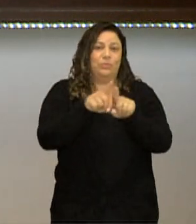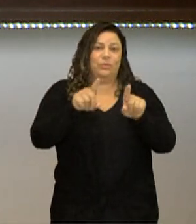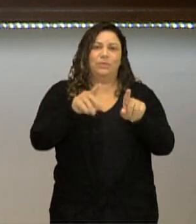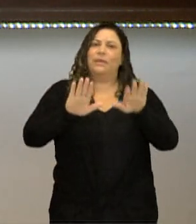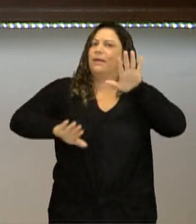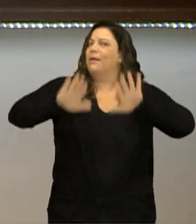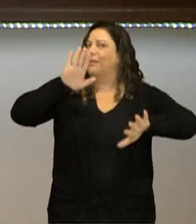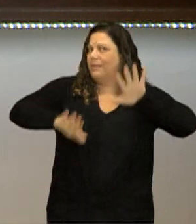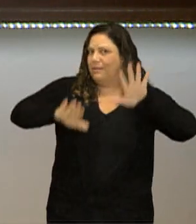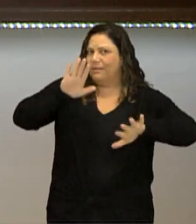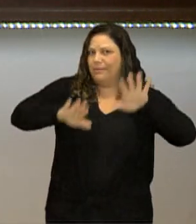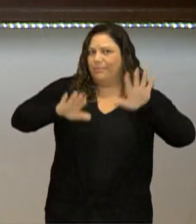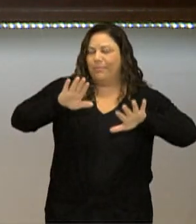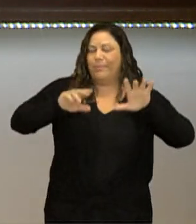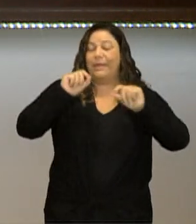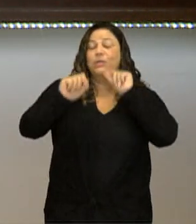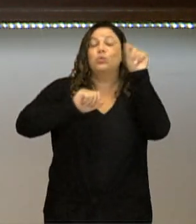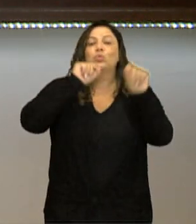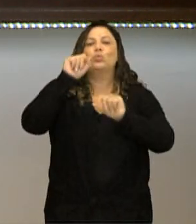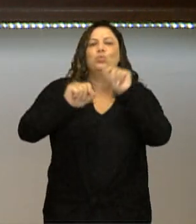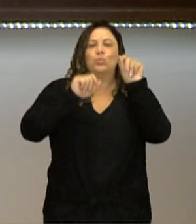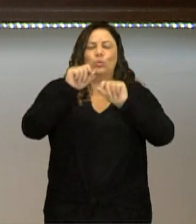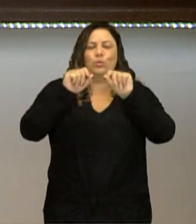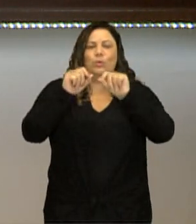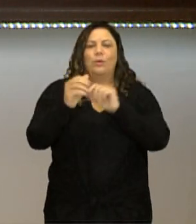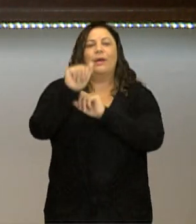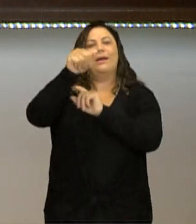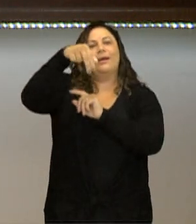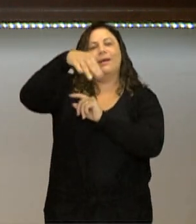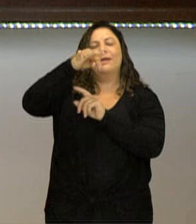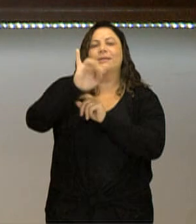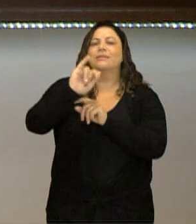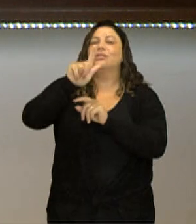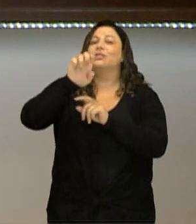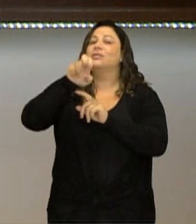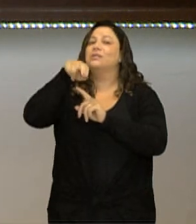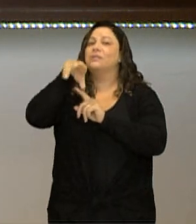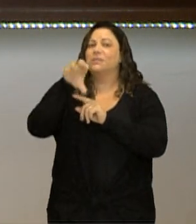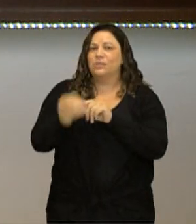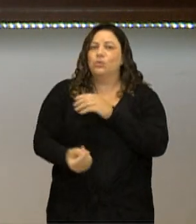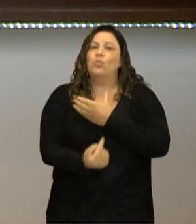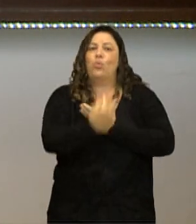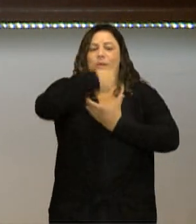D, macrofagia. Dou um tempinho para vocês responderem, essa é muito fácil.